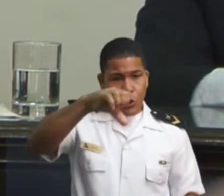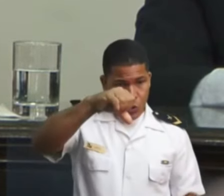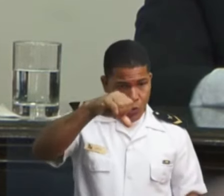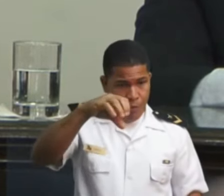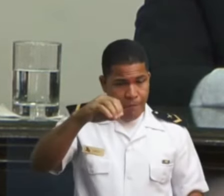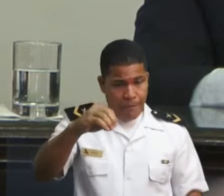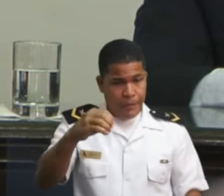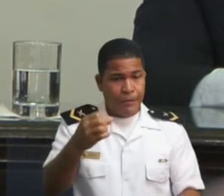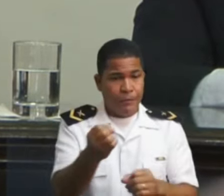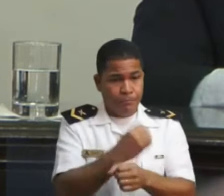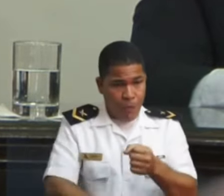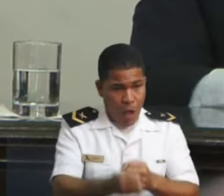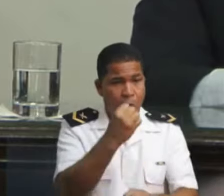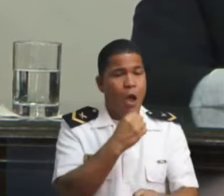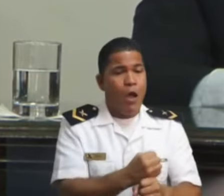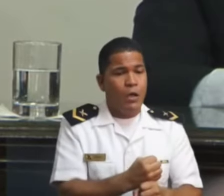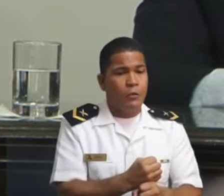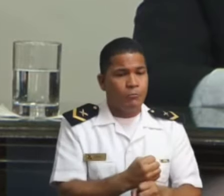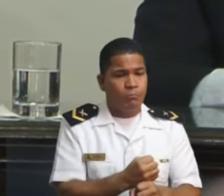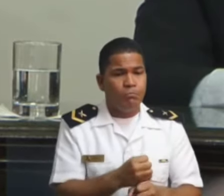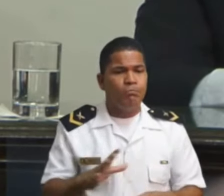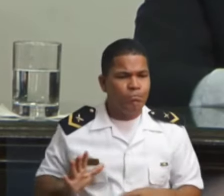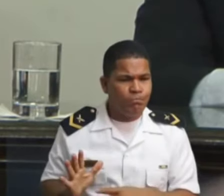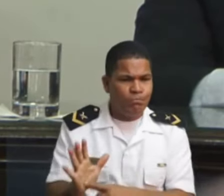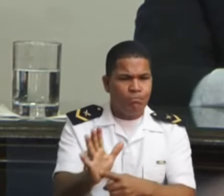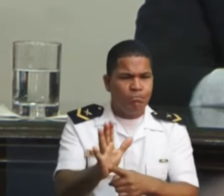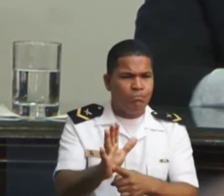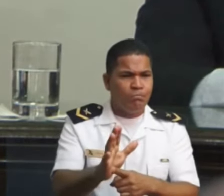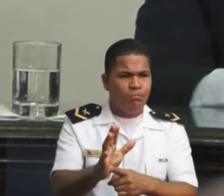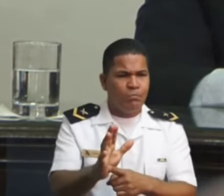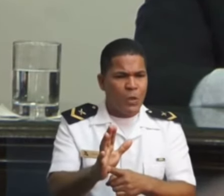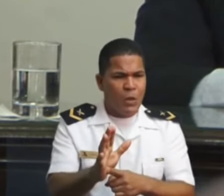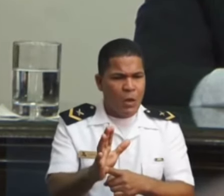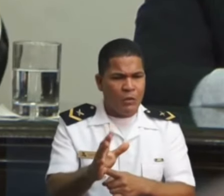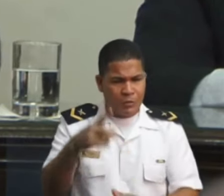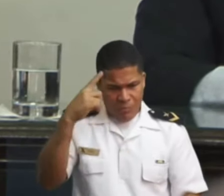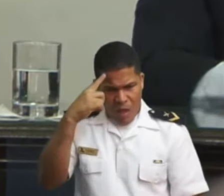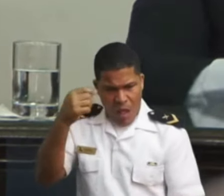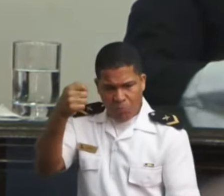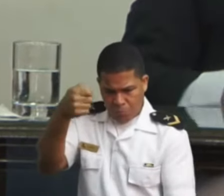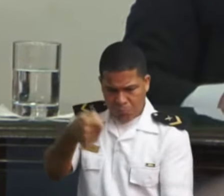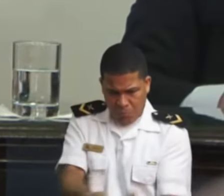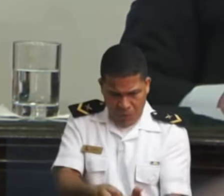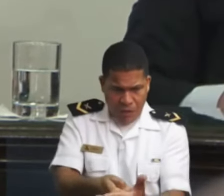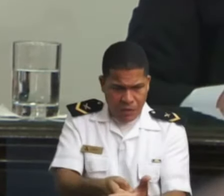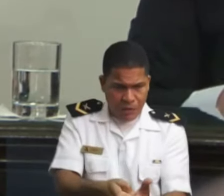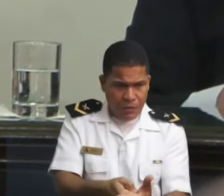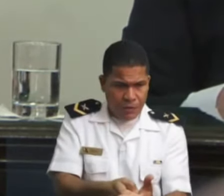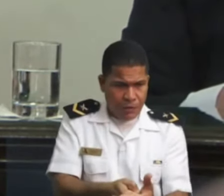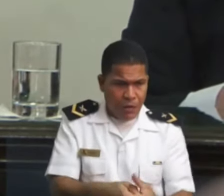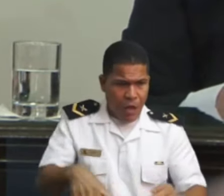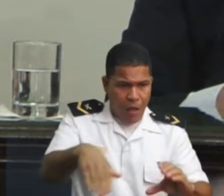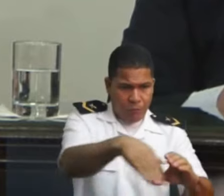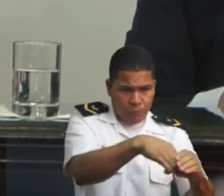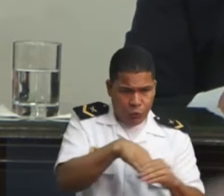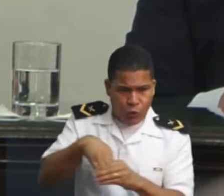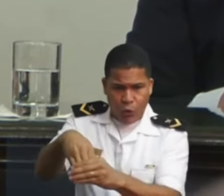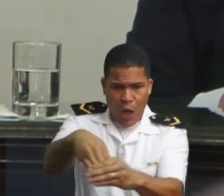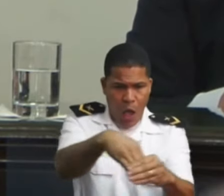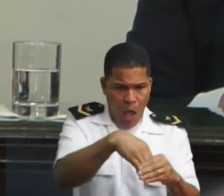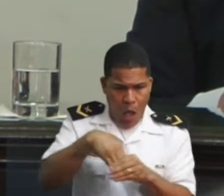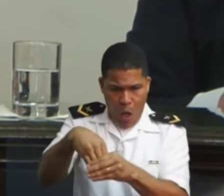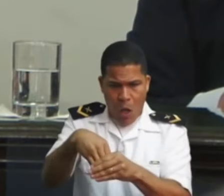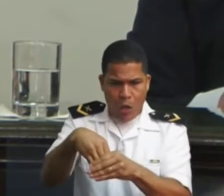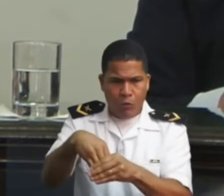anos, propõe as suas decisões e em acórdão estabelece, né,